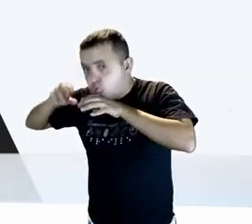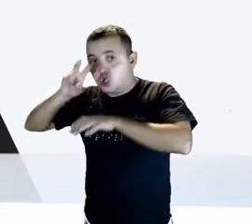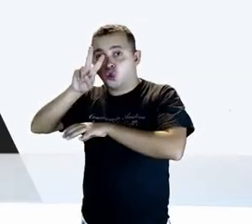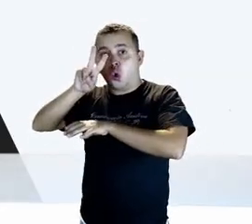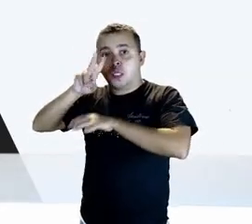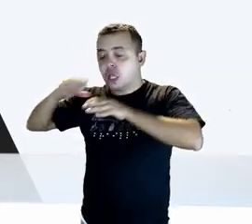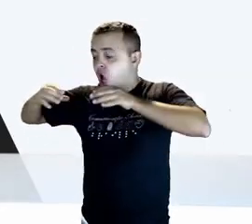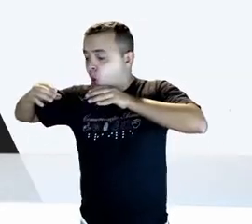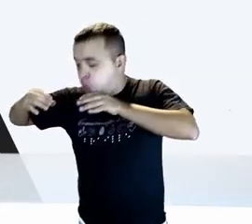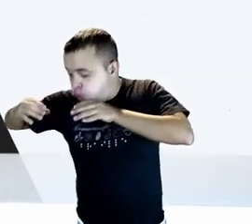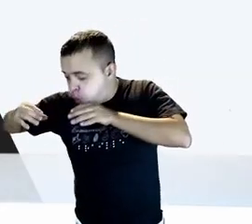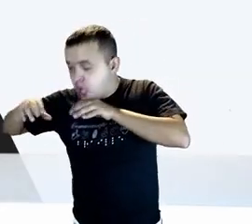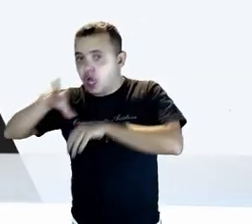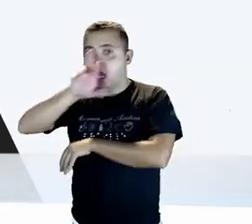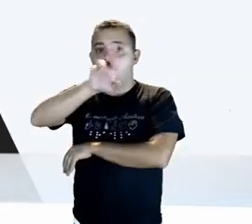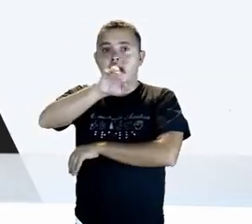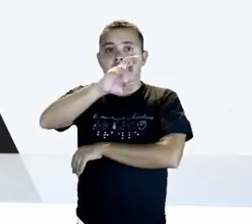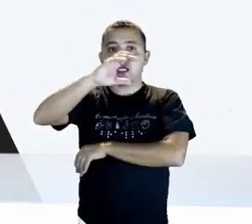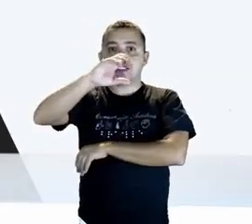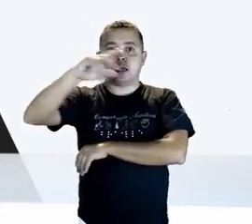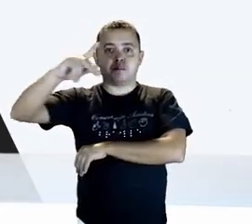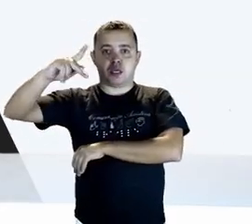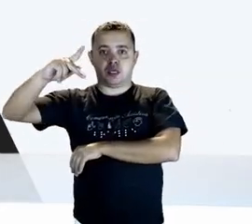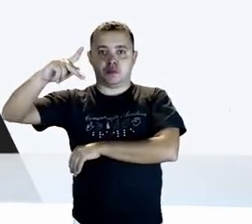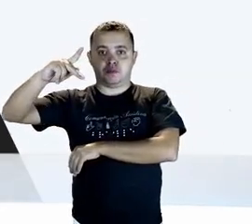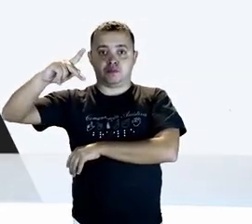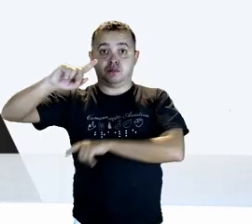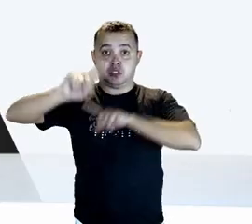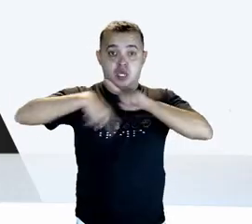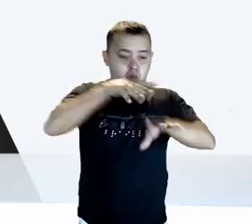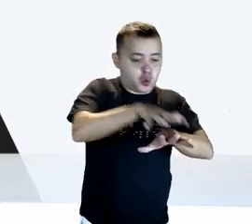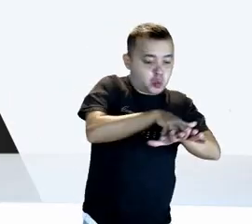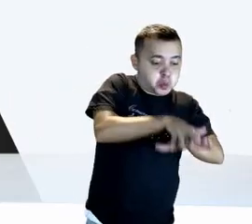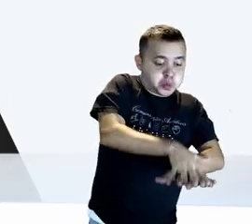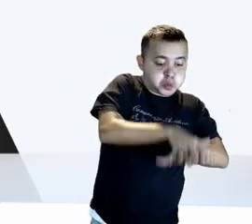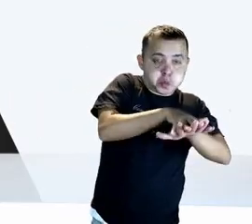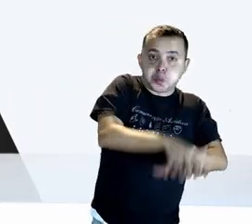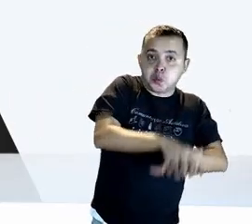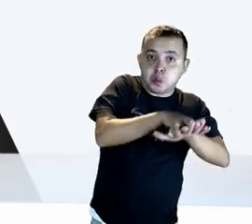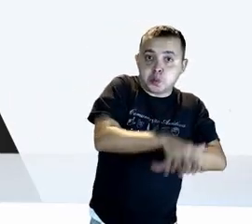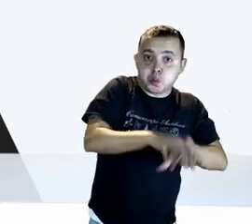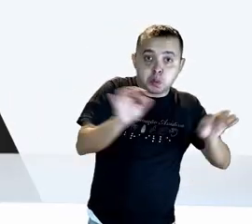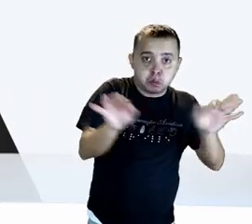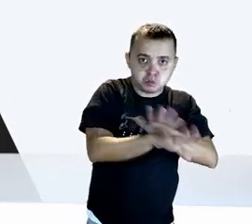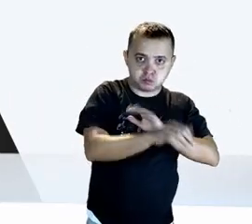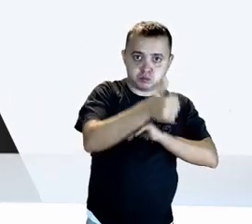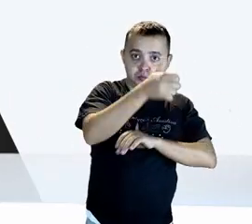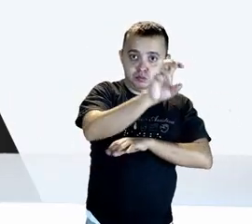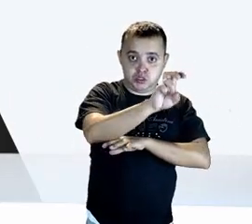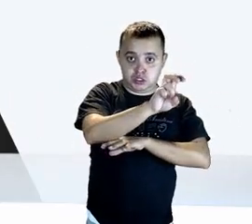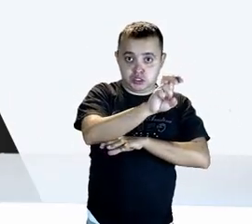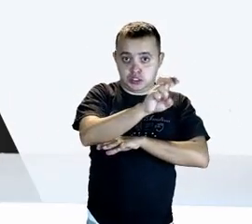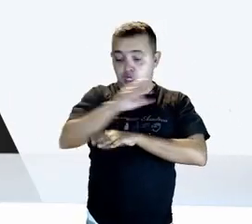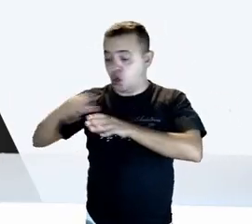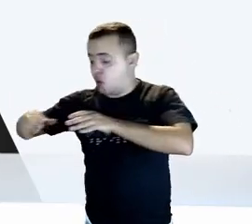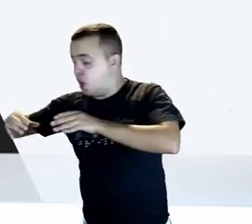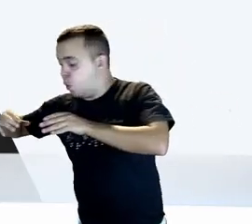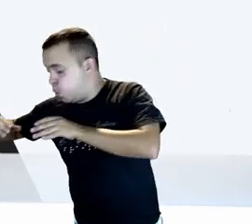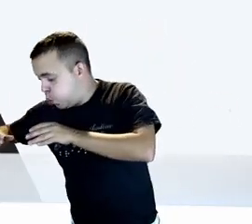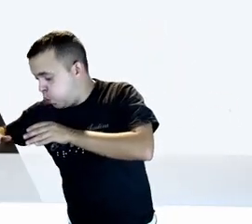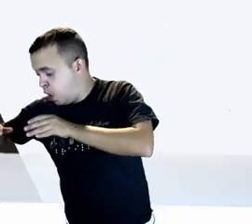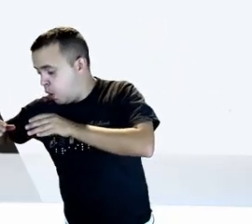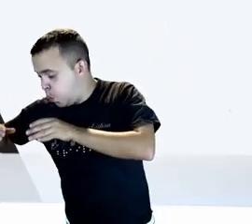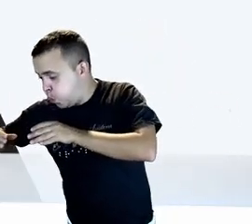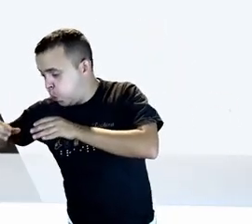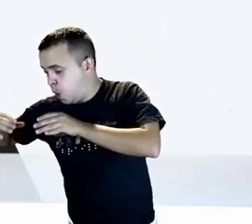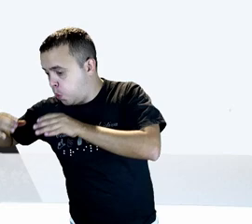sopros, né, a RCP, depois de 15 compressões, e completar 4 ciclos